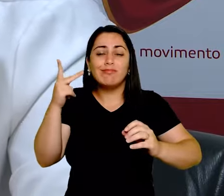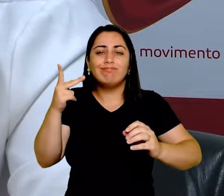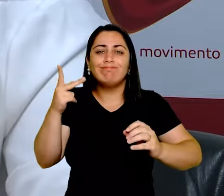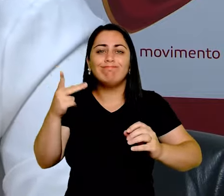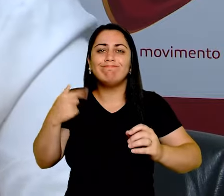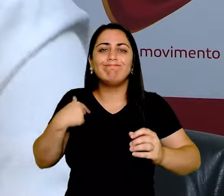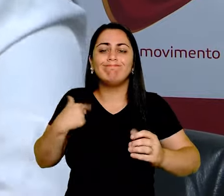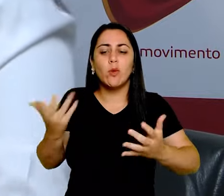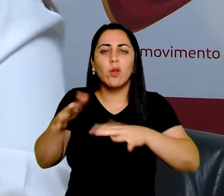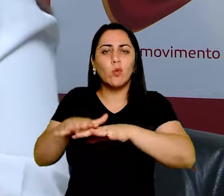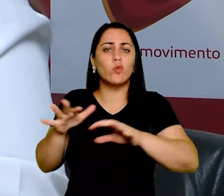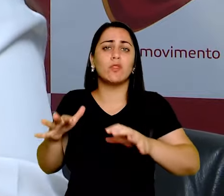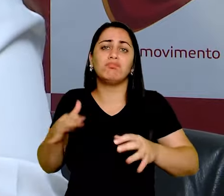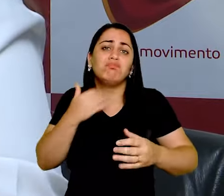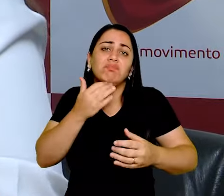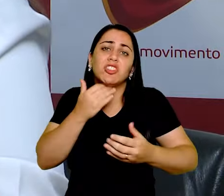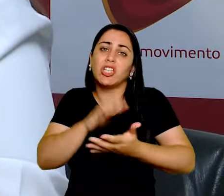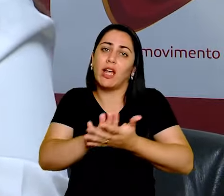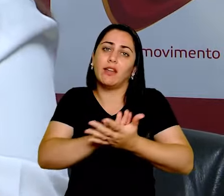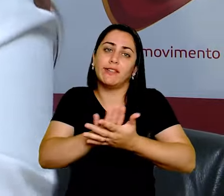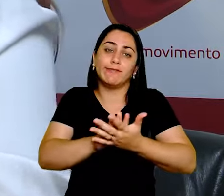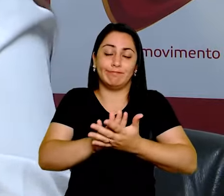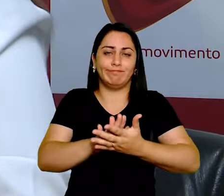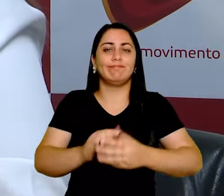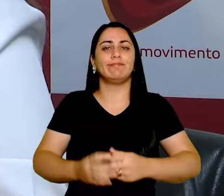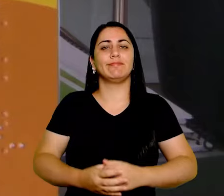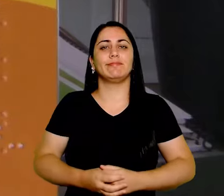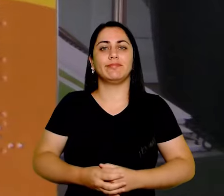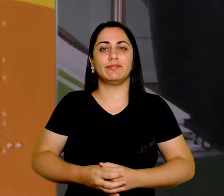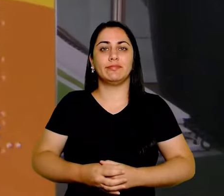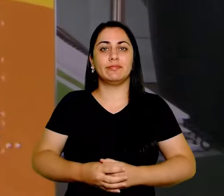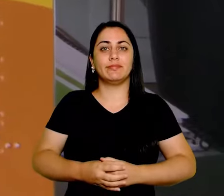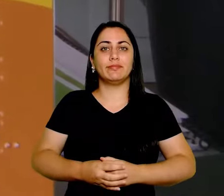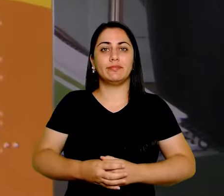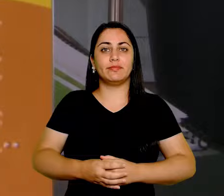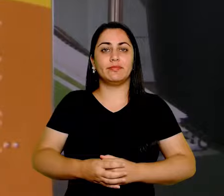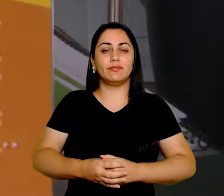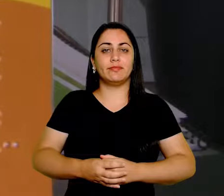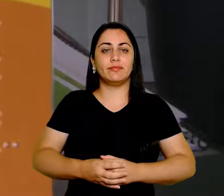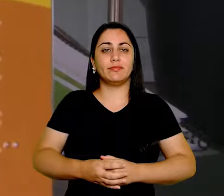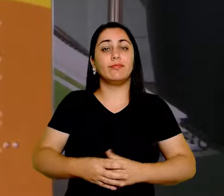que lá estiverem não for um comportamento inclusivo, nada adianta.